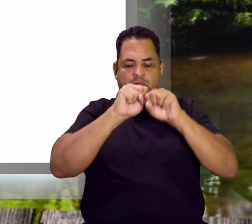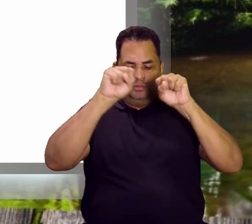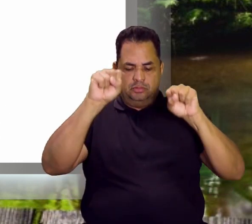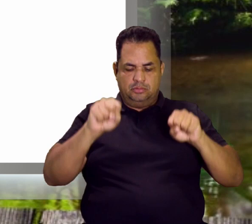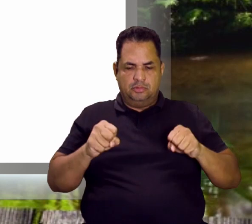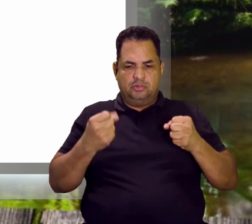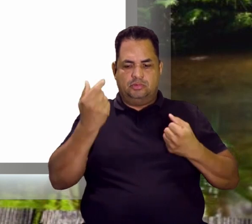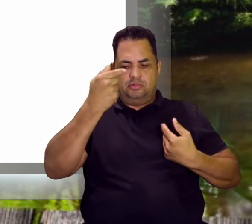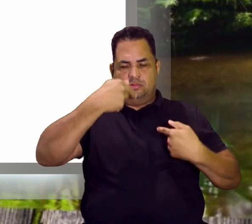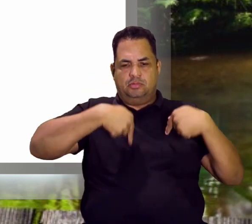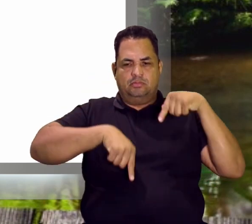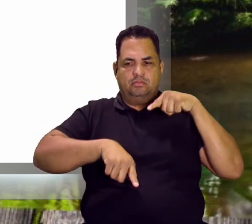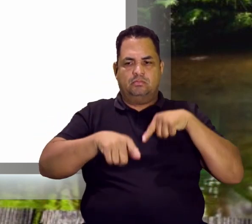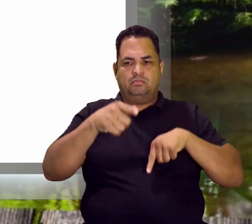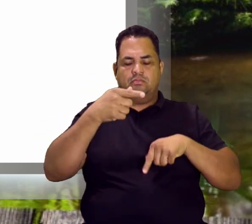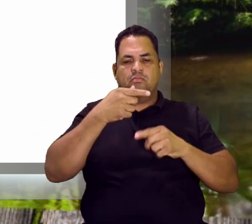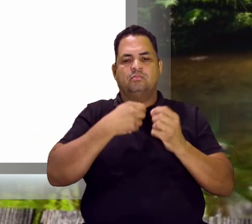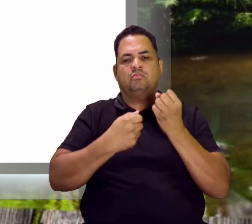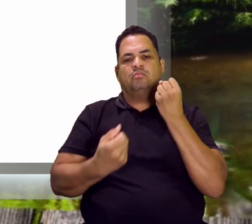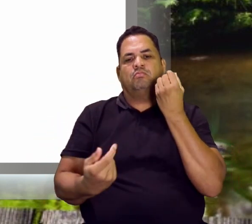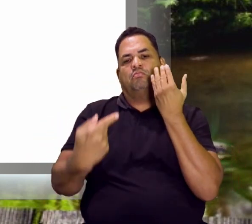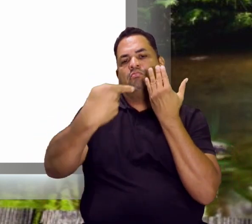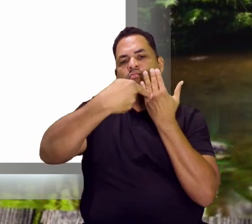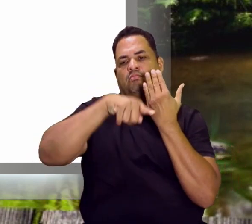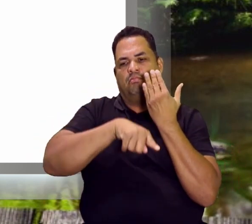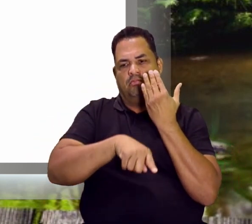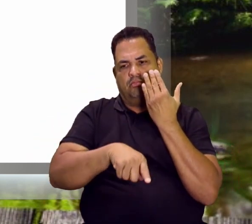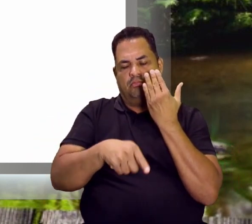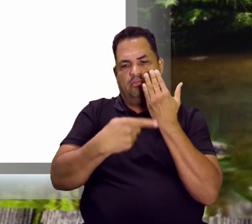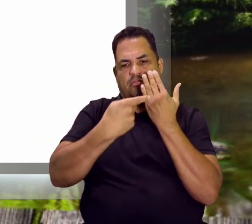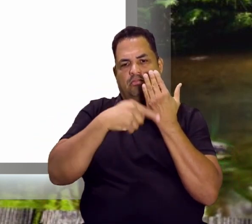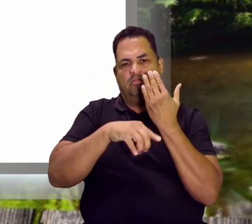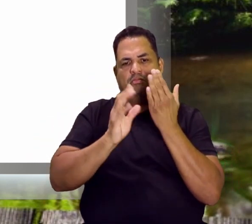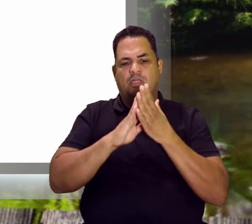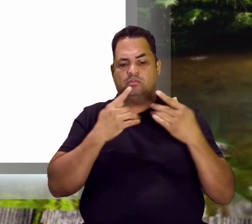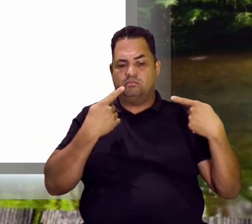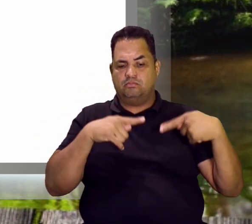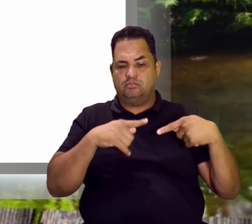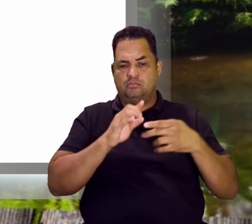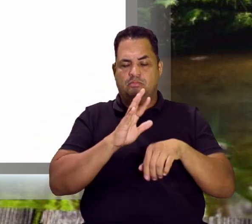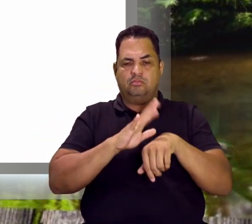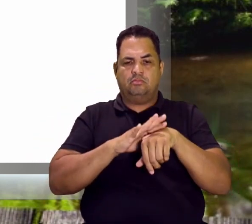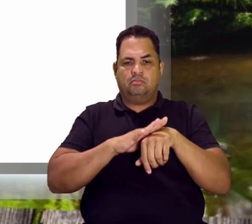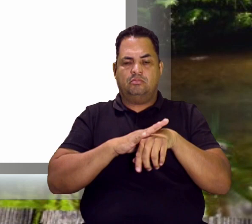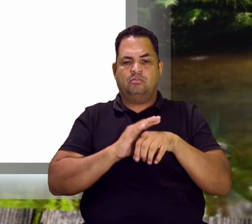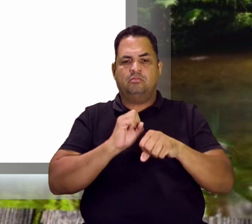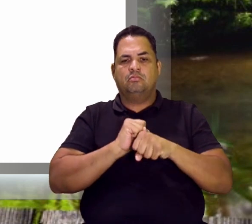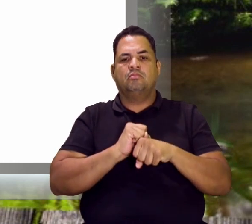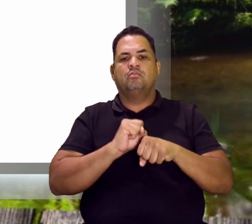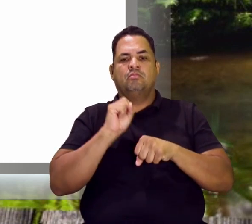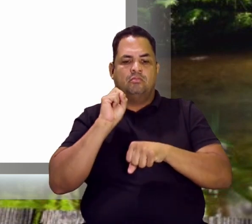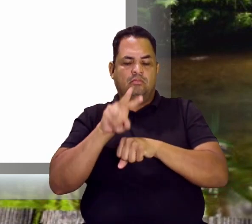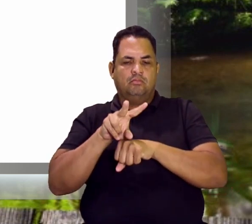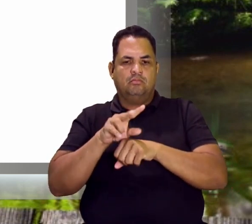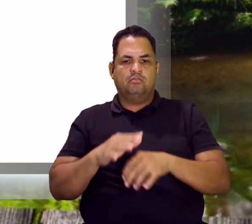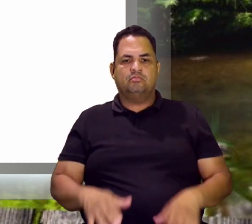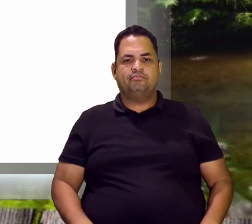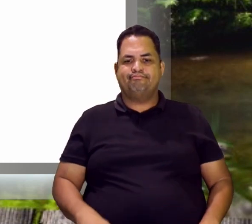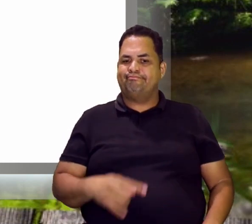teus soldadinhos, os teus leucócitos que vão combater essa doença viral, certo? Não